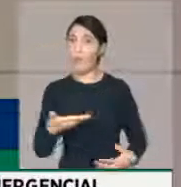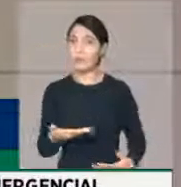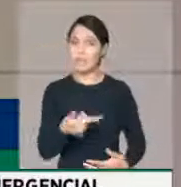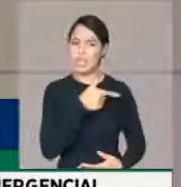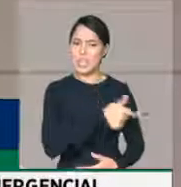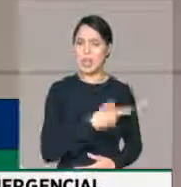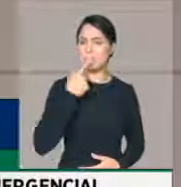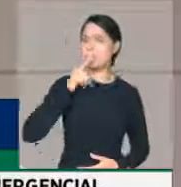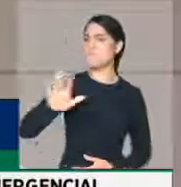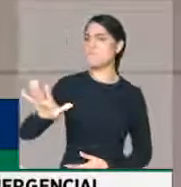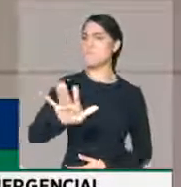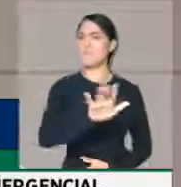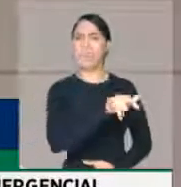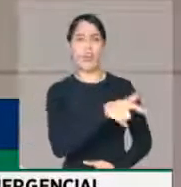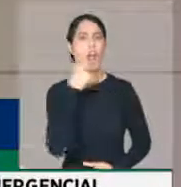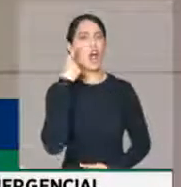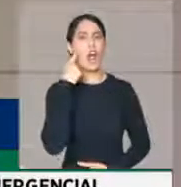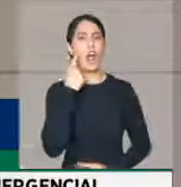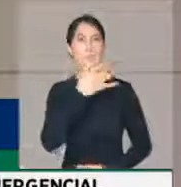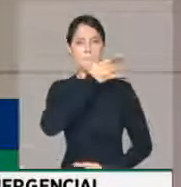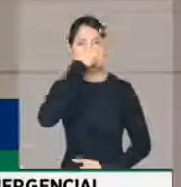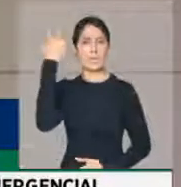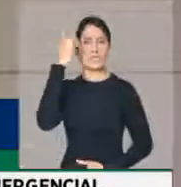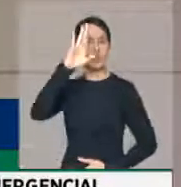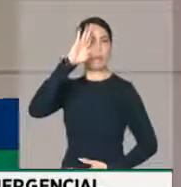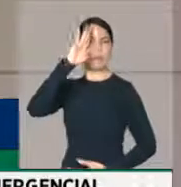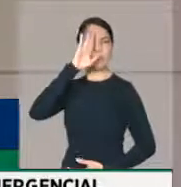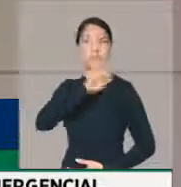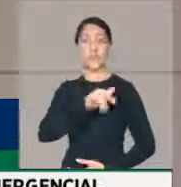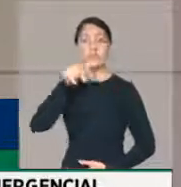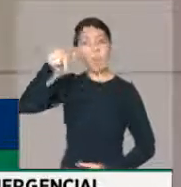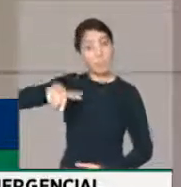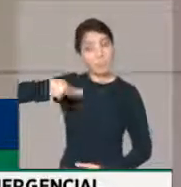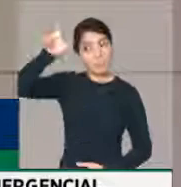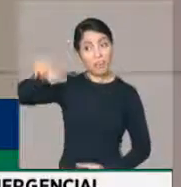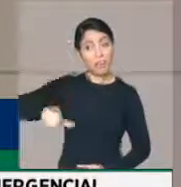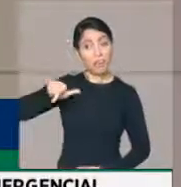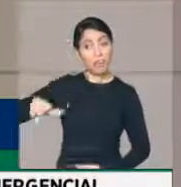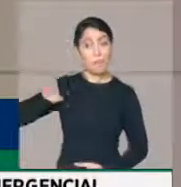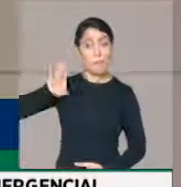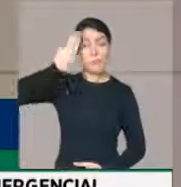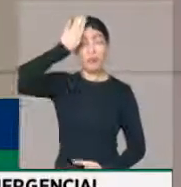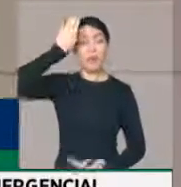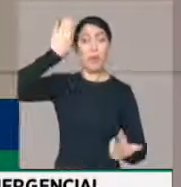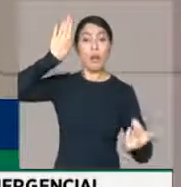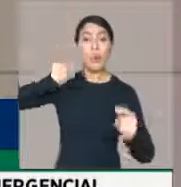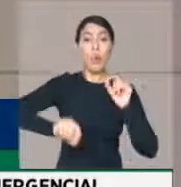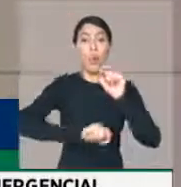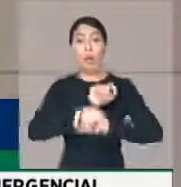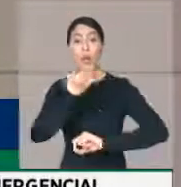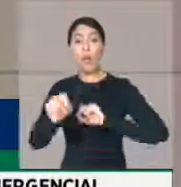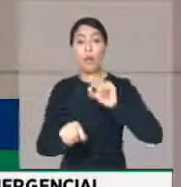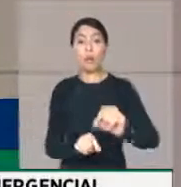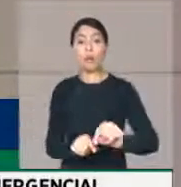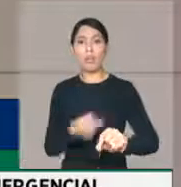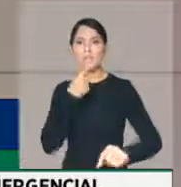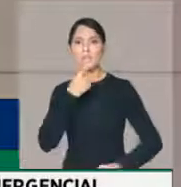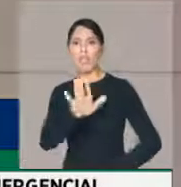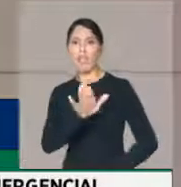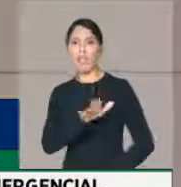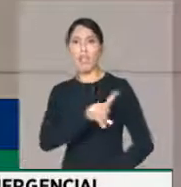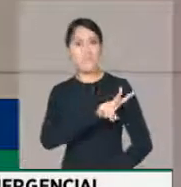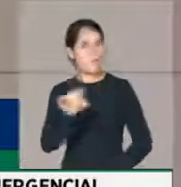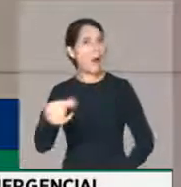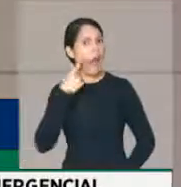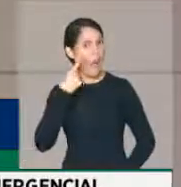as manifestações com os militares. Aqui, o presidente da República ameaça também usar as